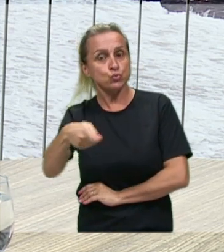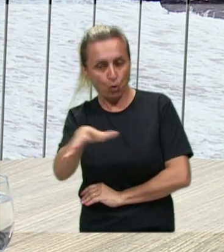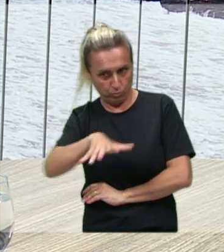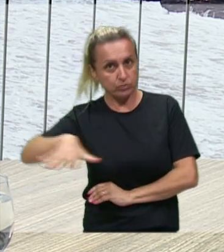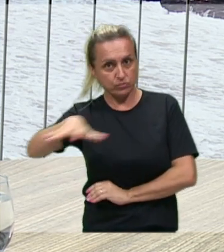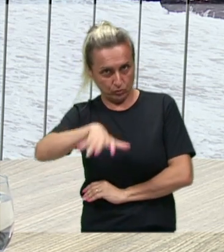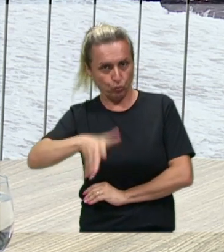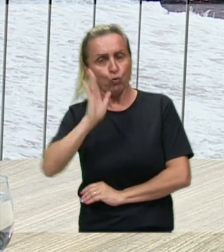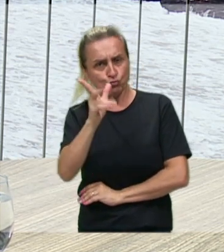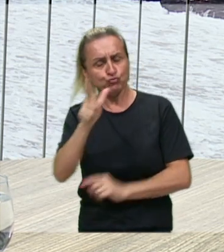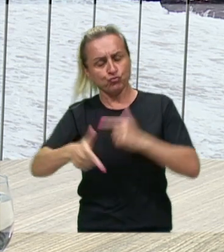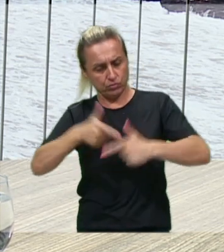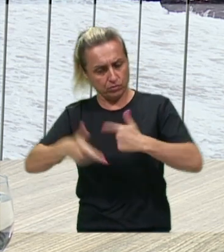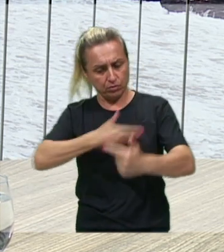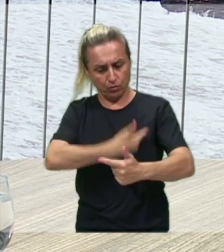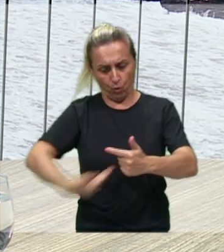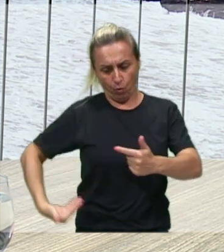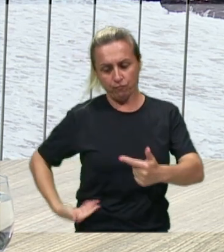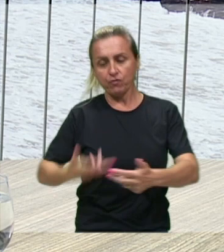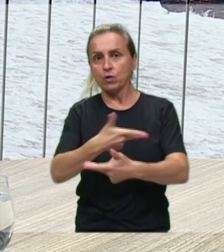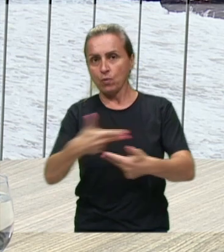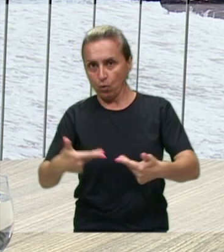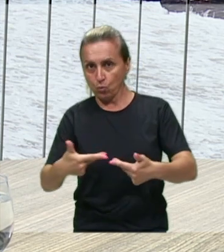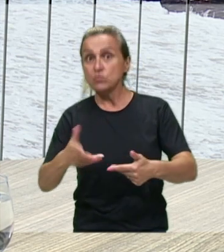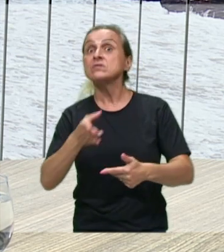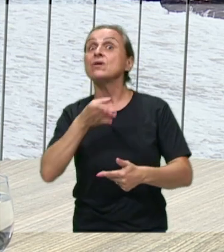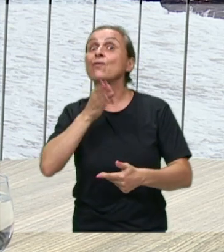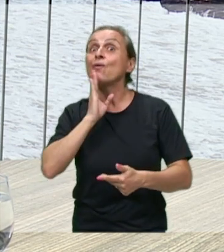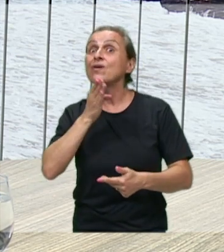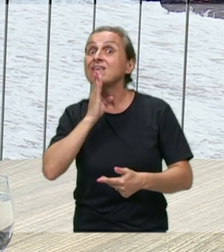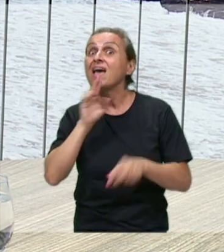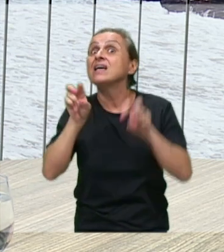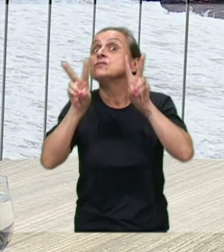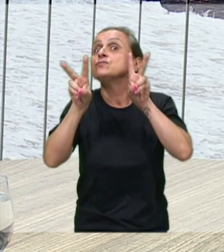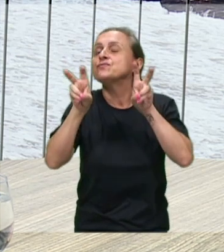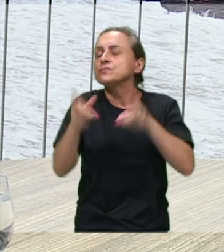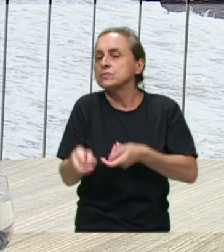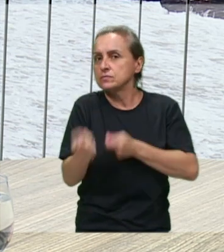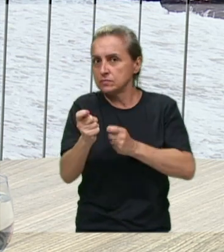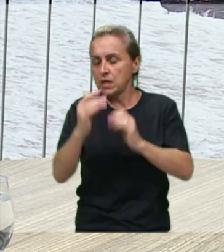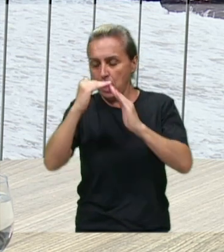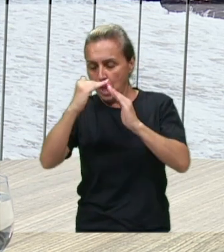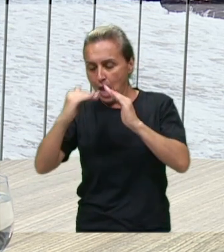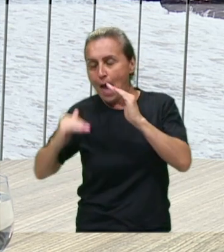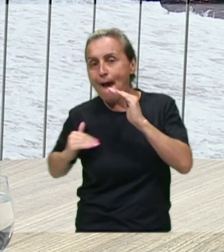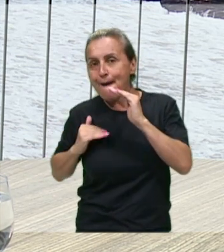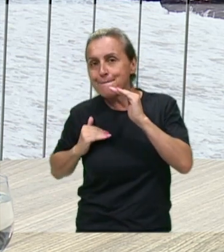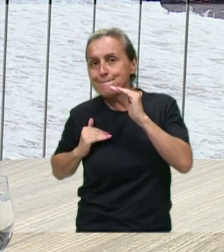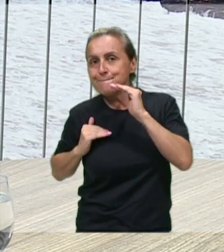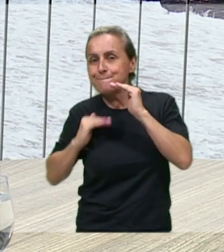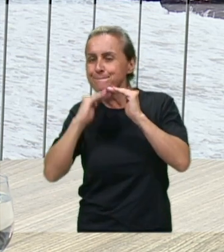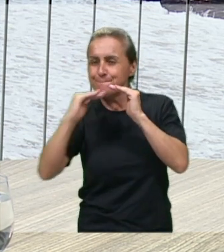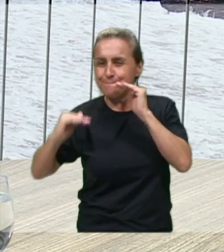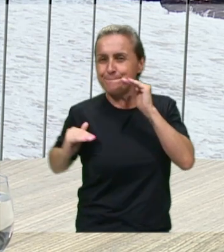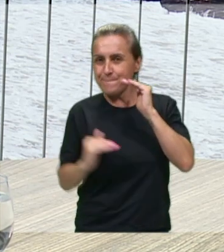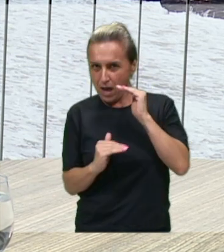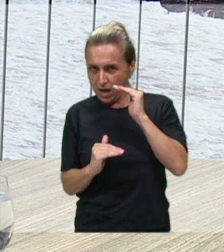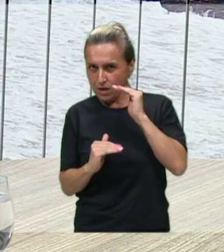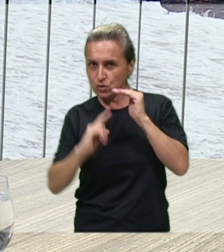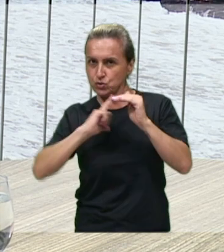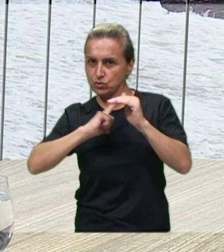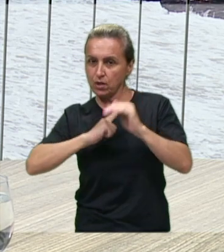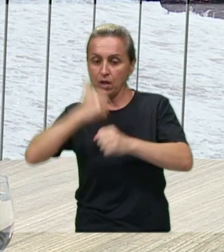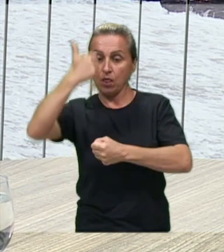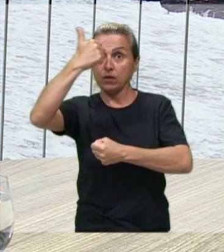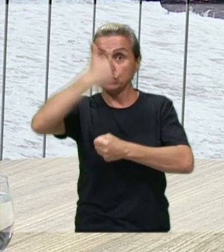governos também dentro do departamento, que conhece. Abaixo dele tem um diretor que